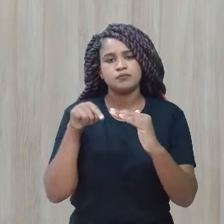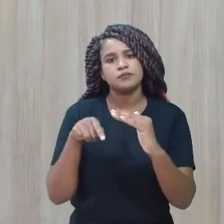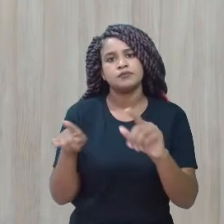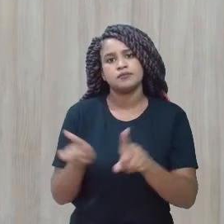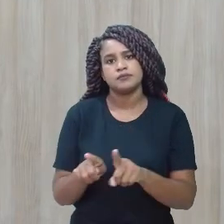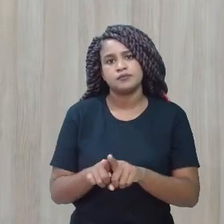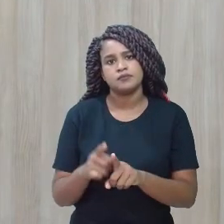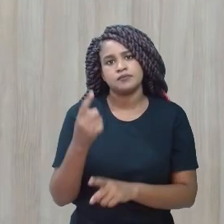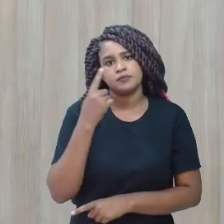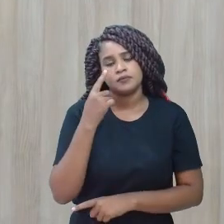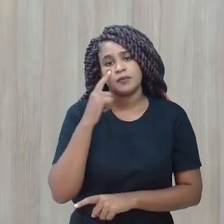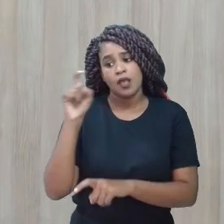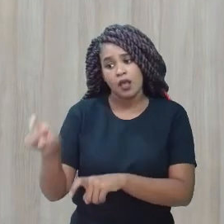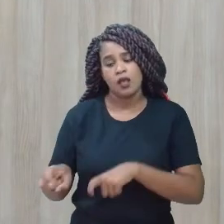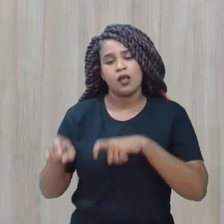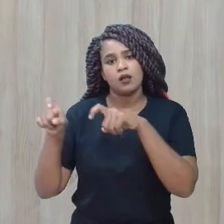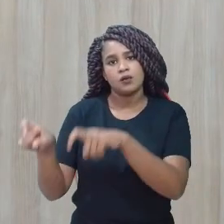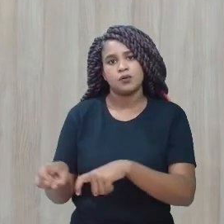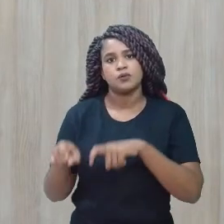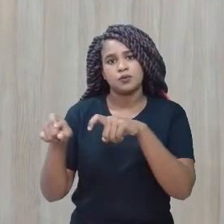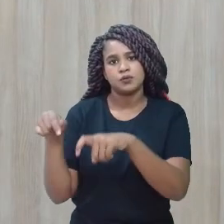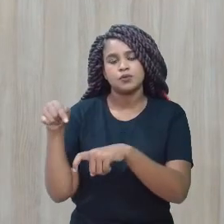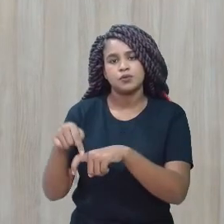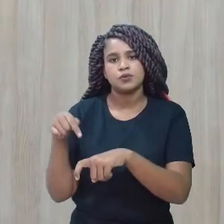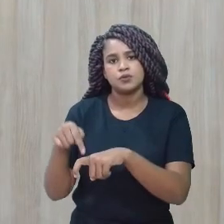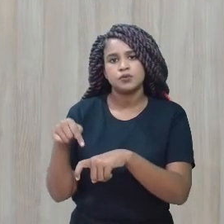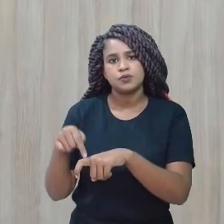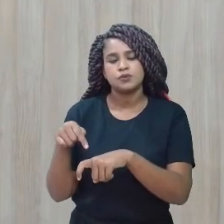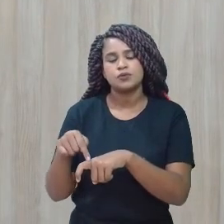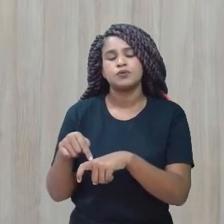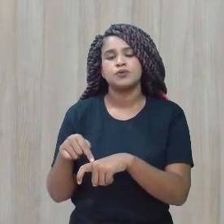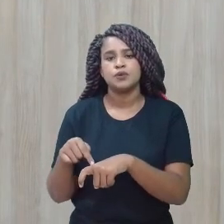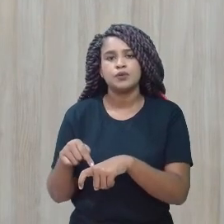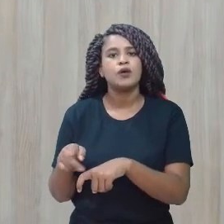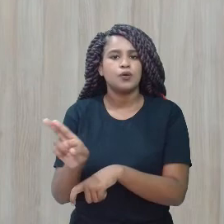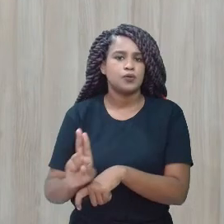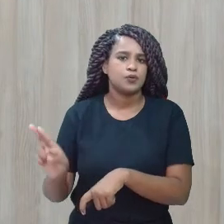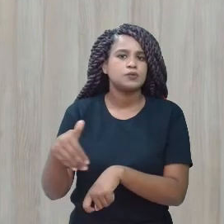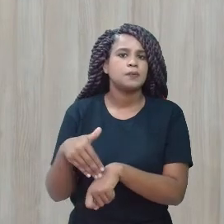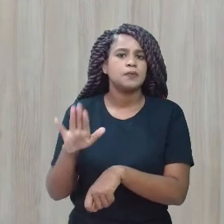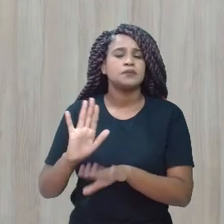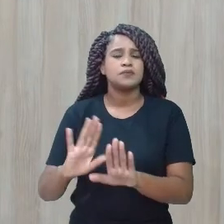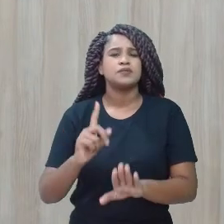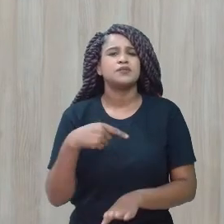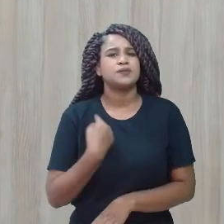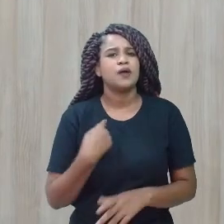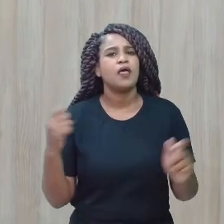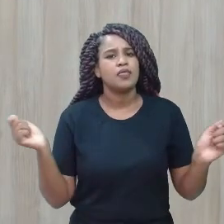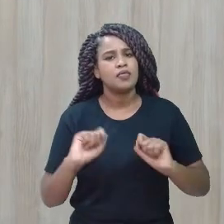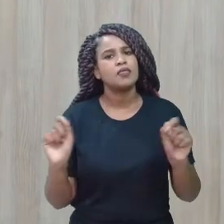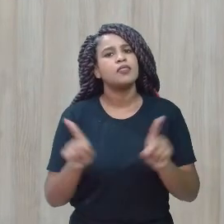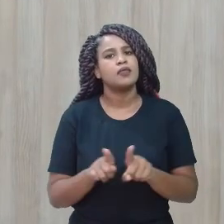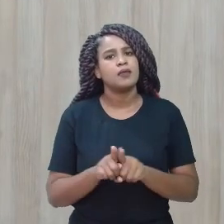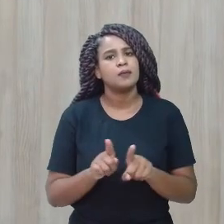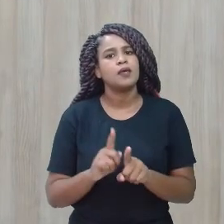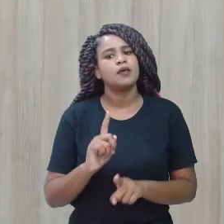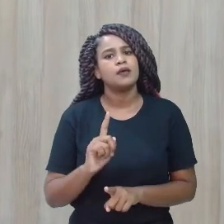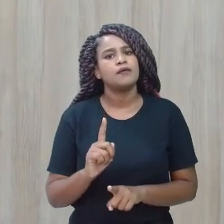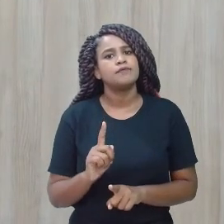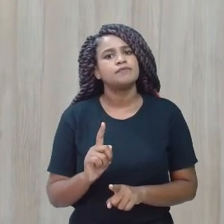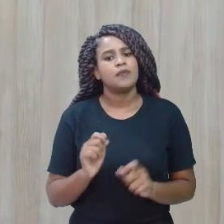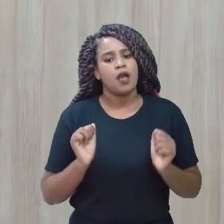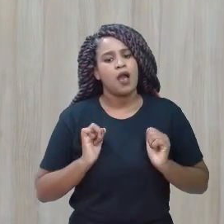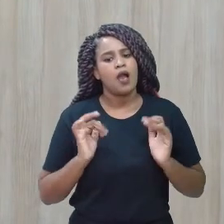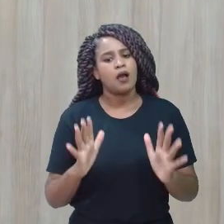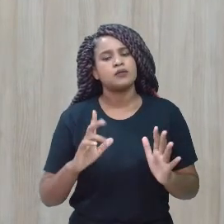que a agricultura é o que mais consome essa água, mas a gente também pode fazer nossa parte, né, no uso doméstico, como o professor Gilson